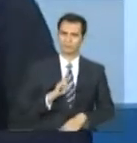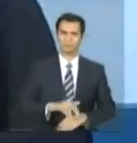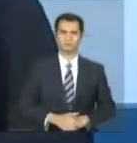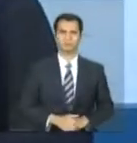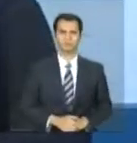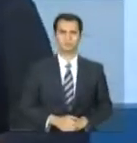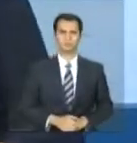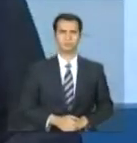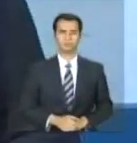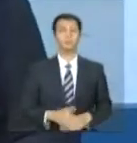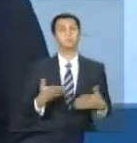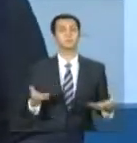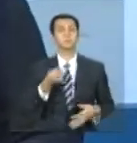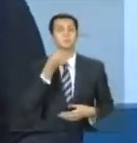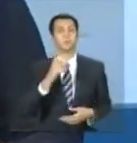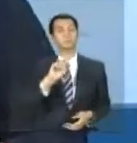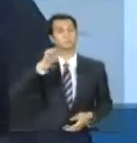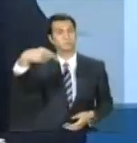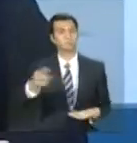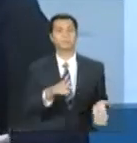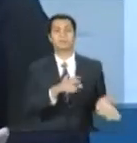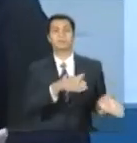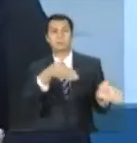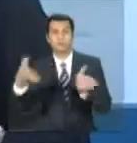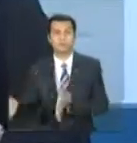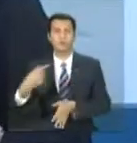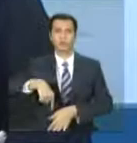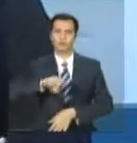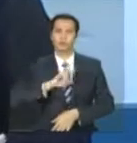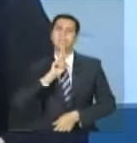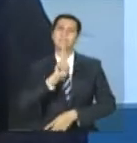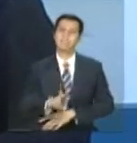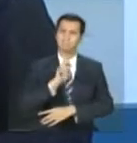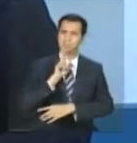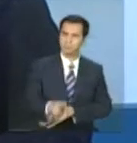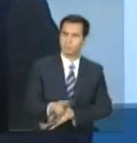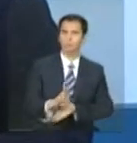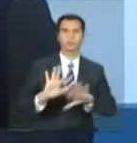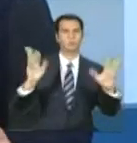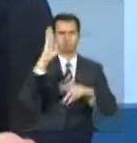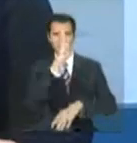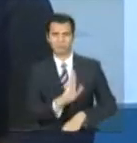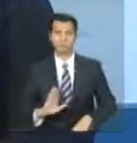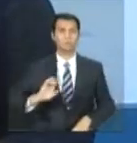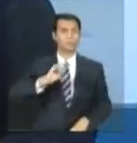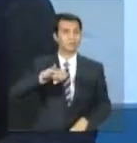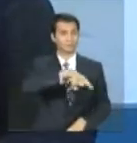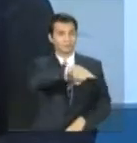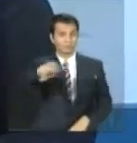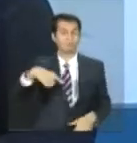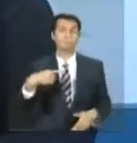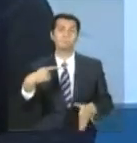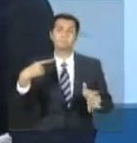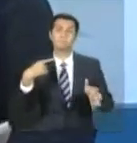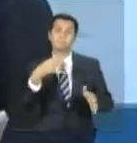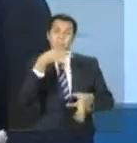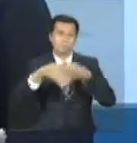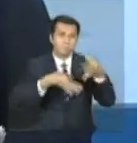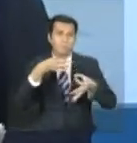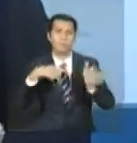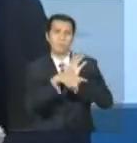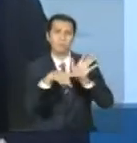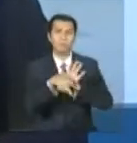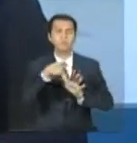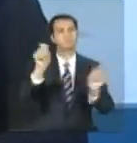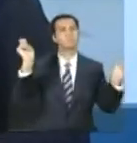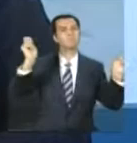nada. Bom, a seguir vamos responder mais perguntas dos gestores do Bolsa Família. Você que ainda não participou, tem tempo. É só